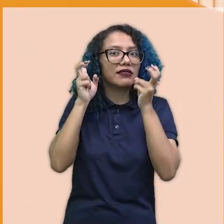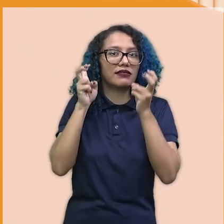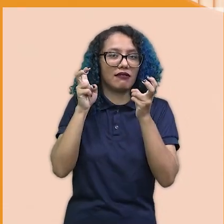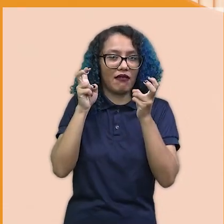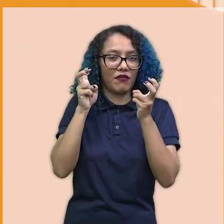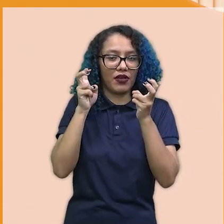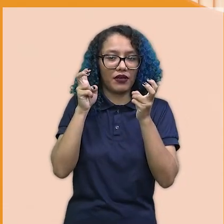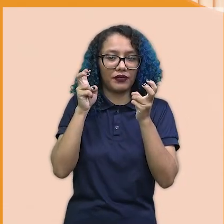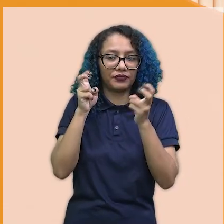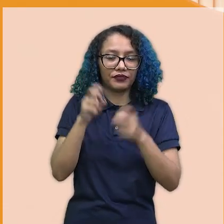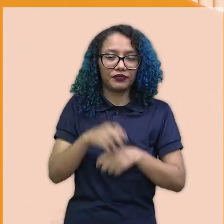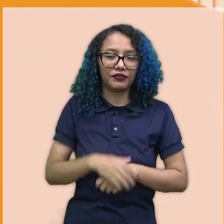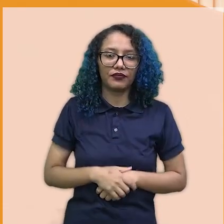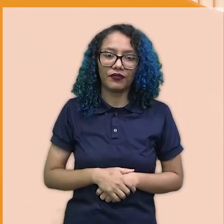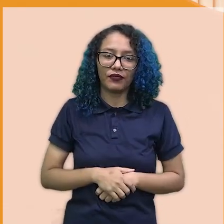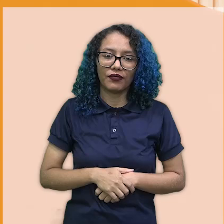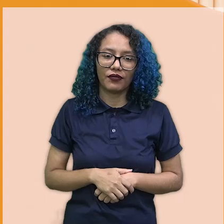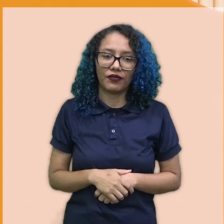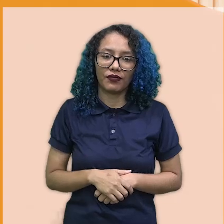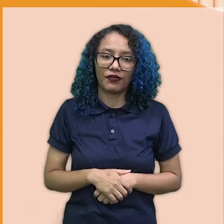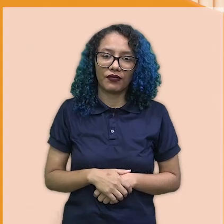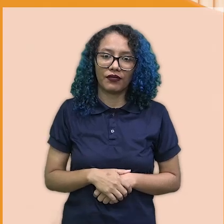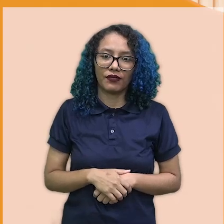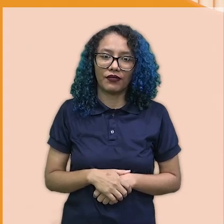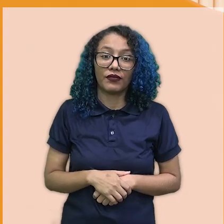considera uma prática, né,